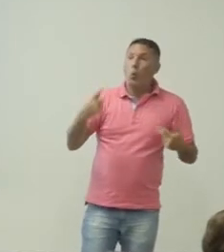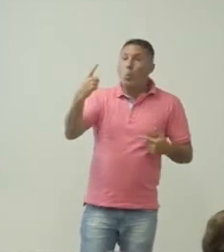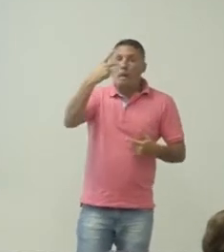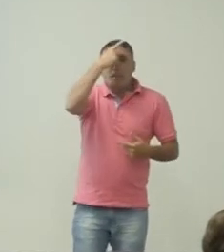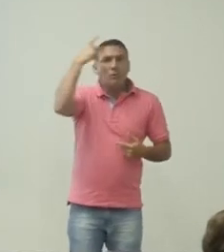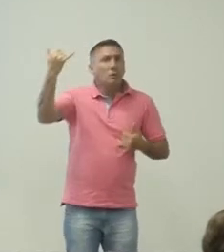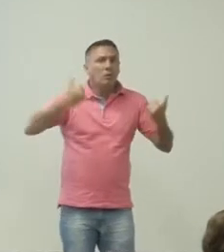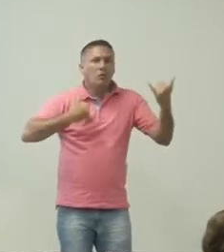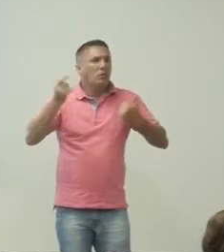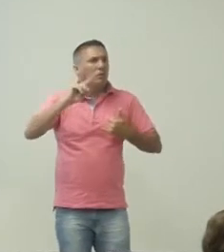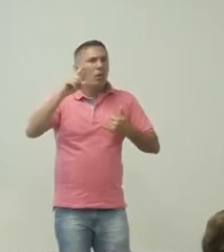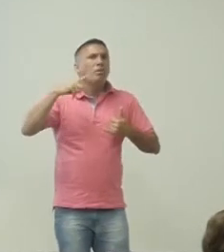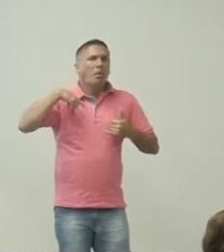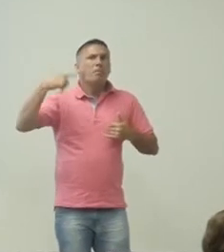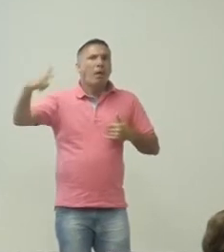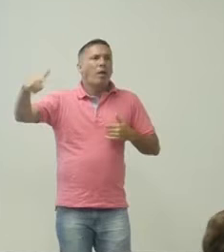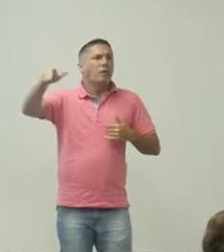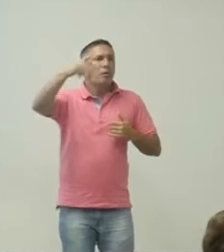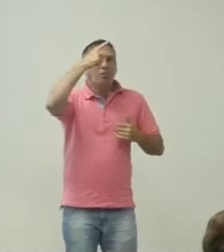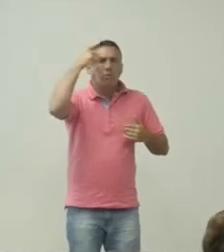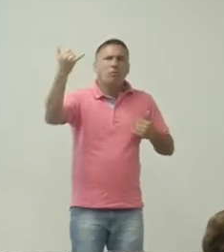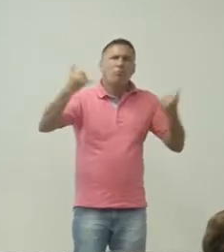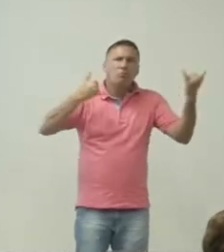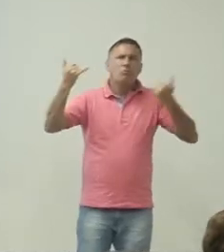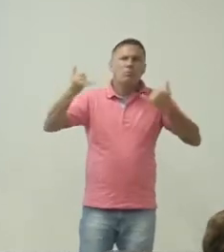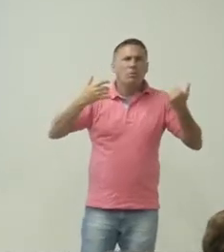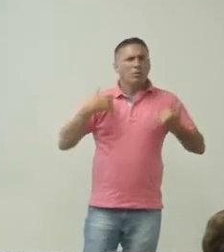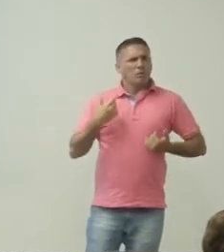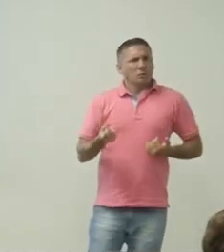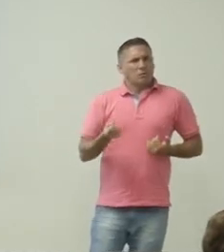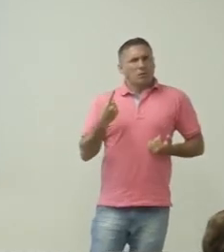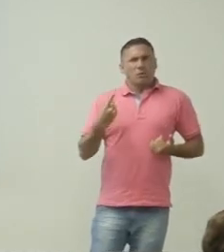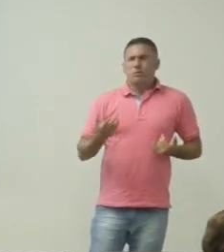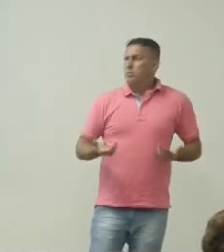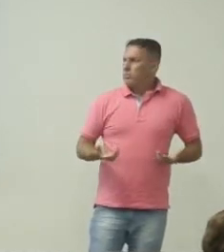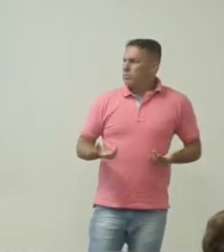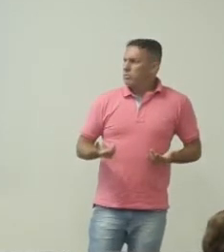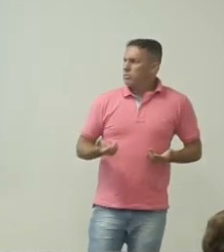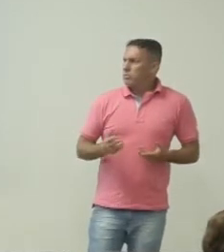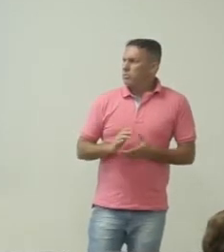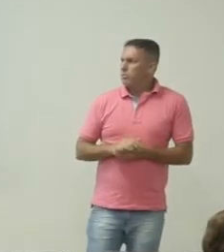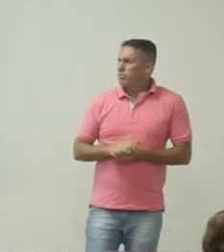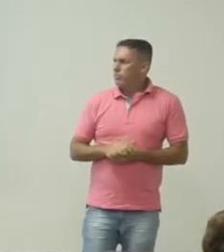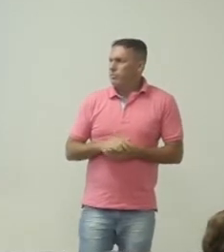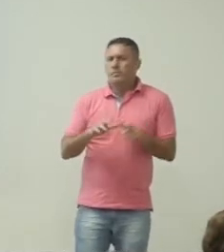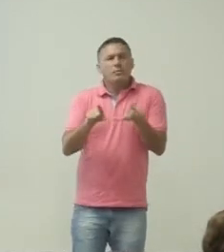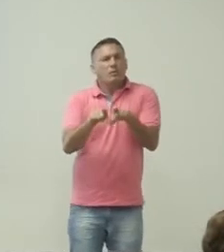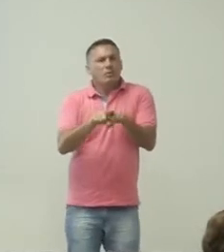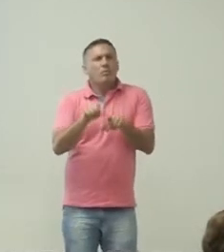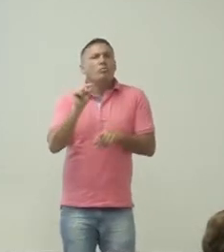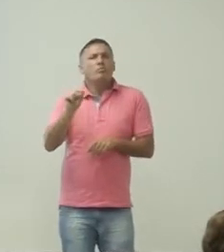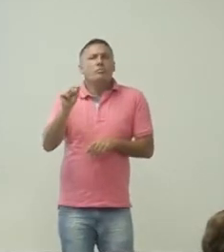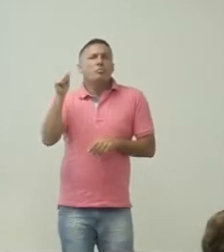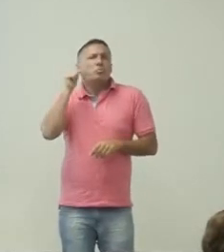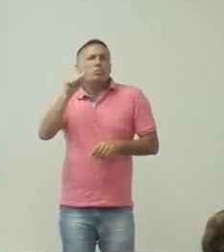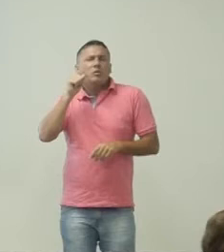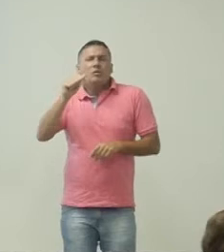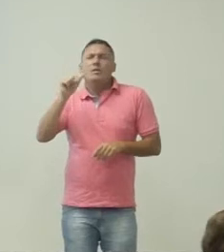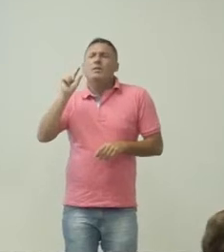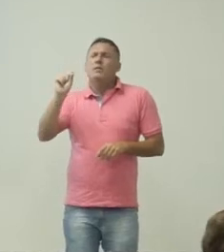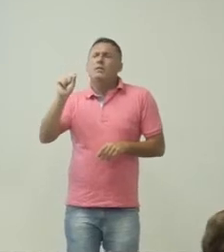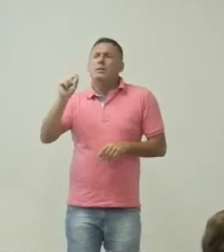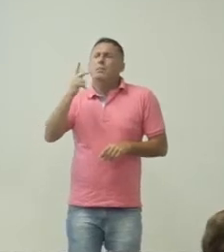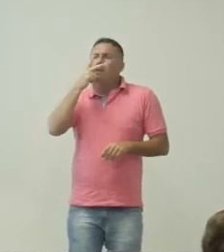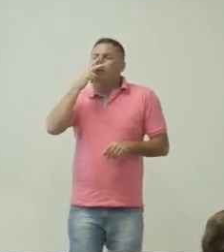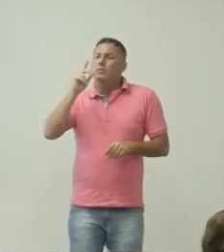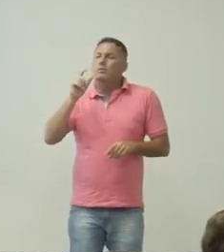que me disse isso hoje pela manhã, mas, além disso aí, a mulher, ela é colocada